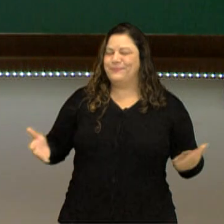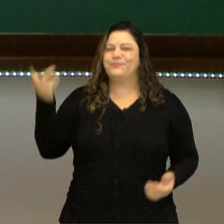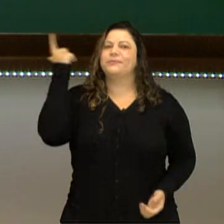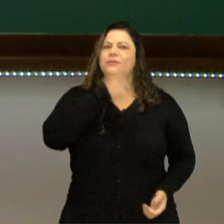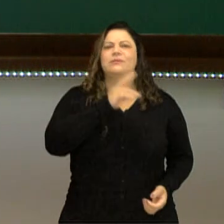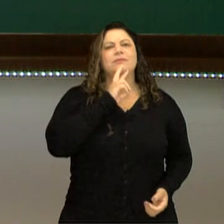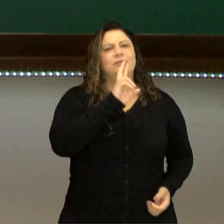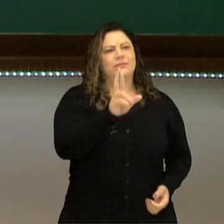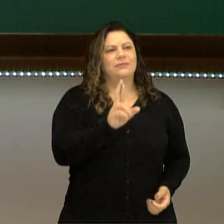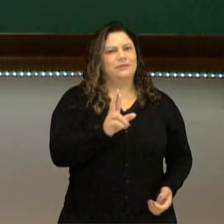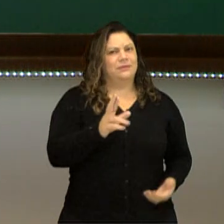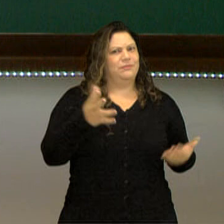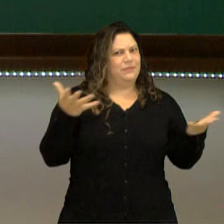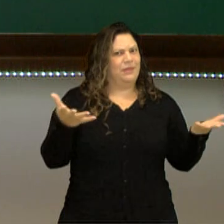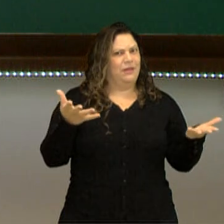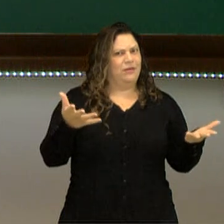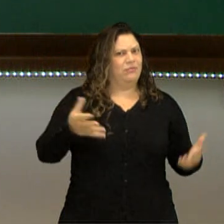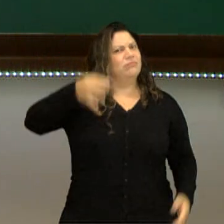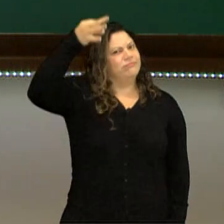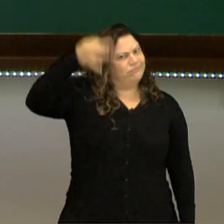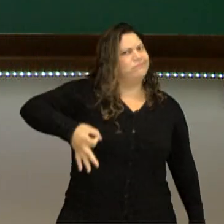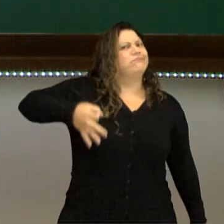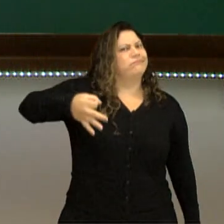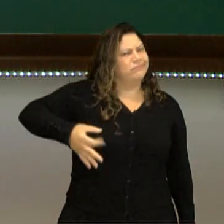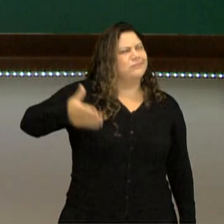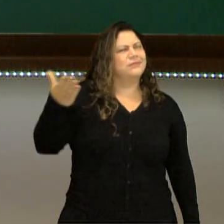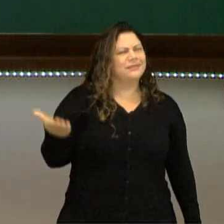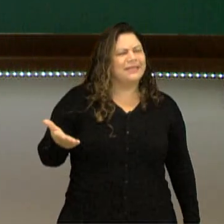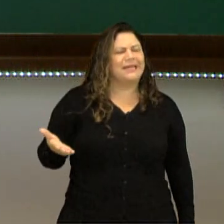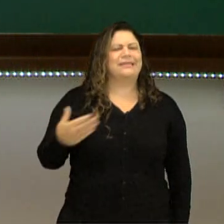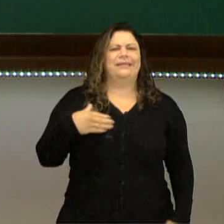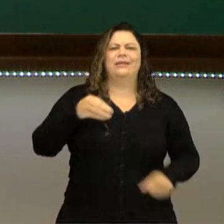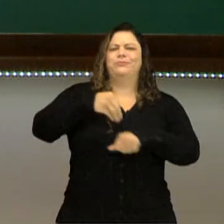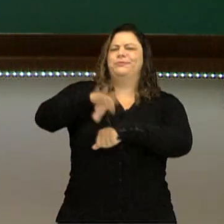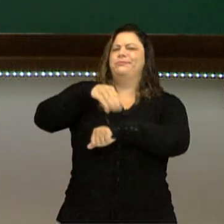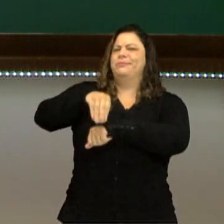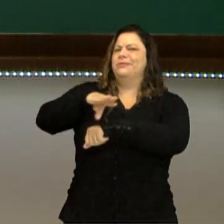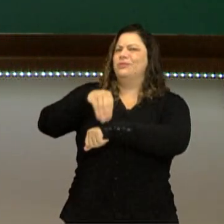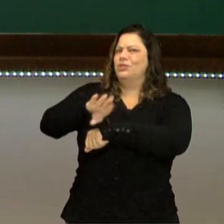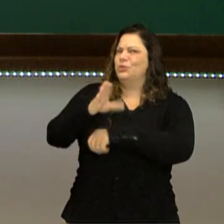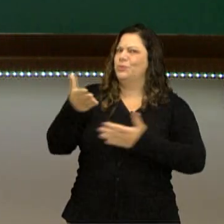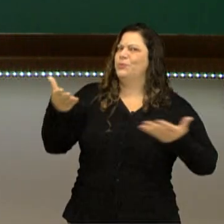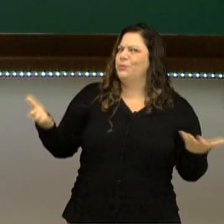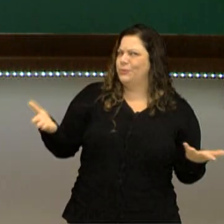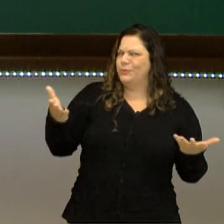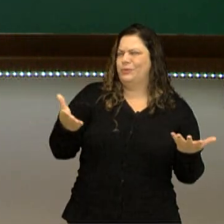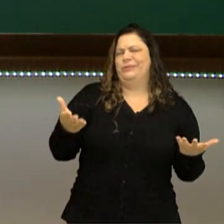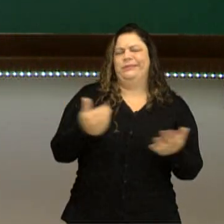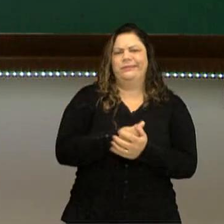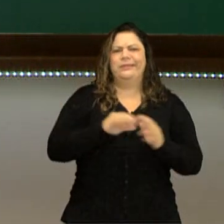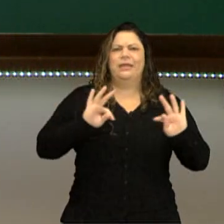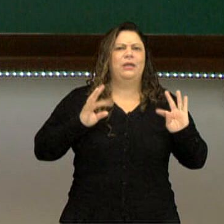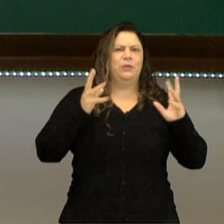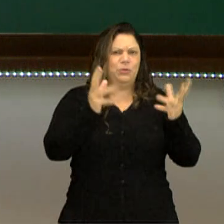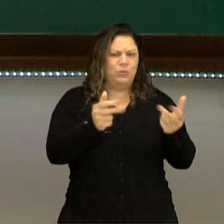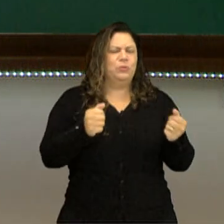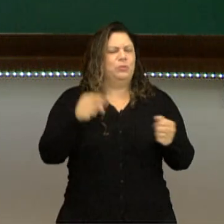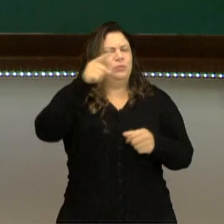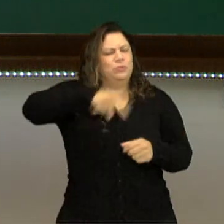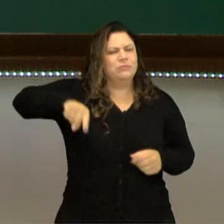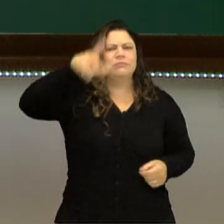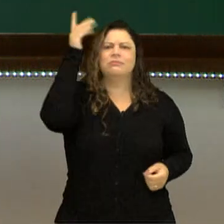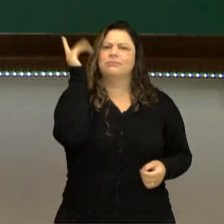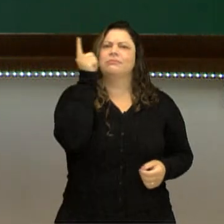Conseguiram resolver? Com certeza, né? Passei para vocês toda a mapa do tesouro ali, então vocês mataram